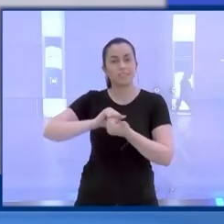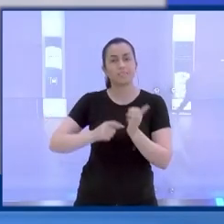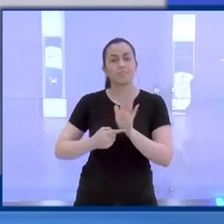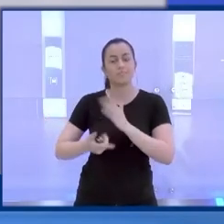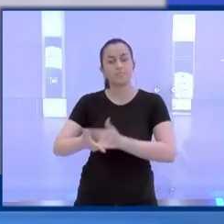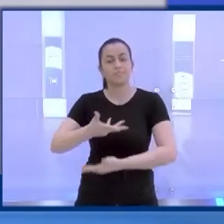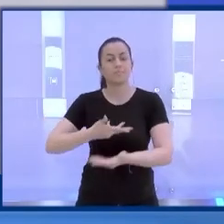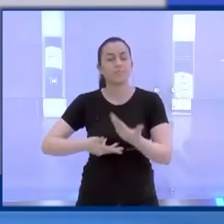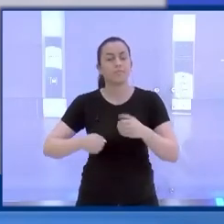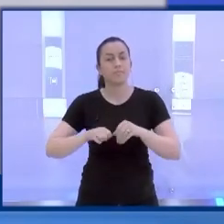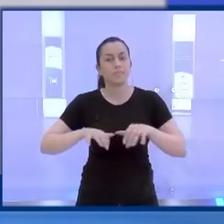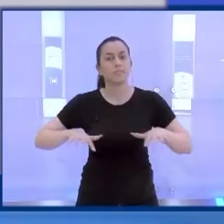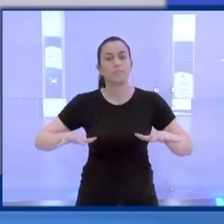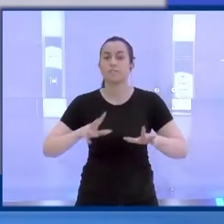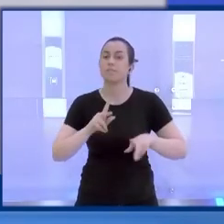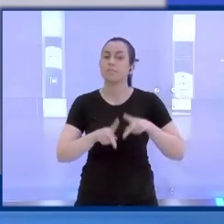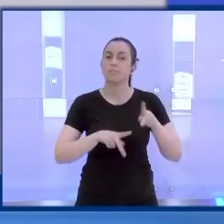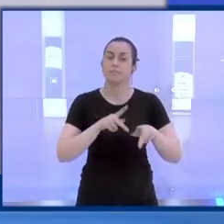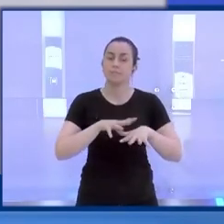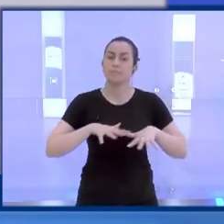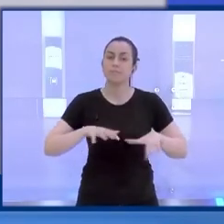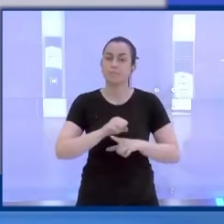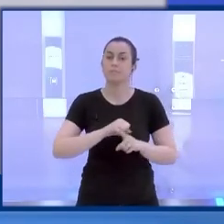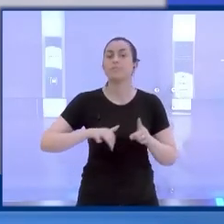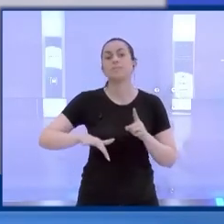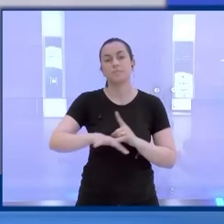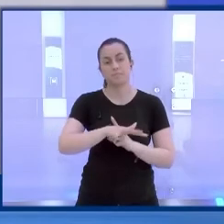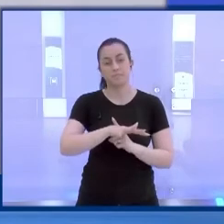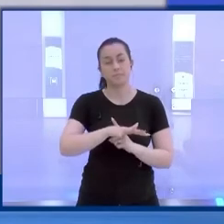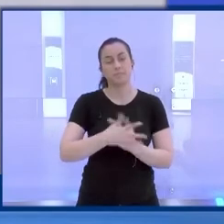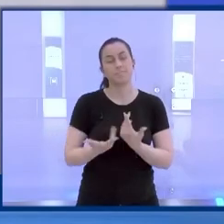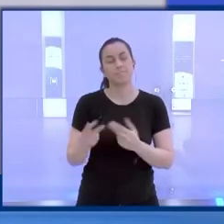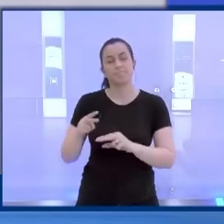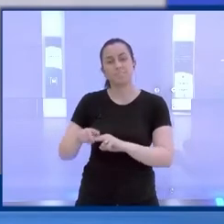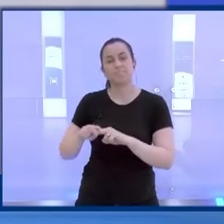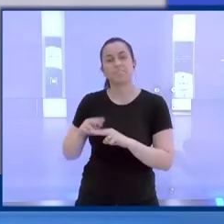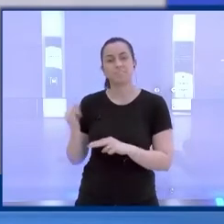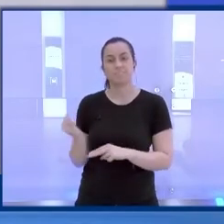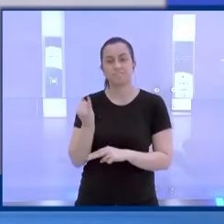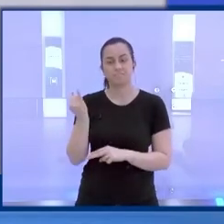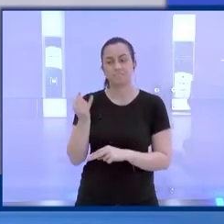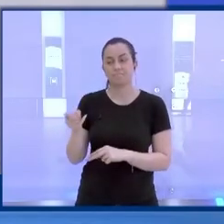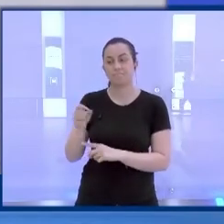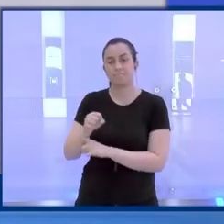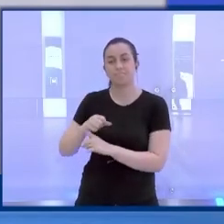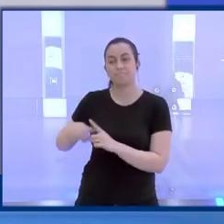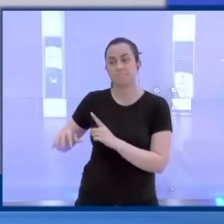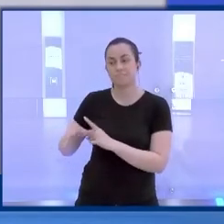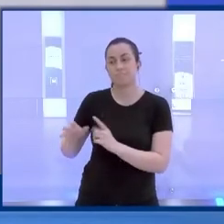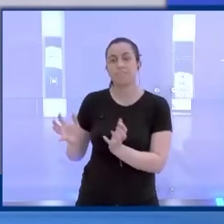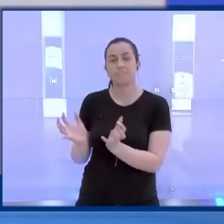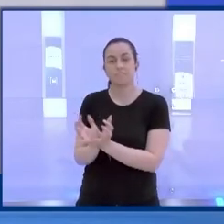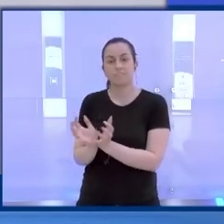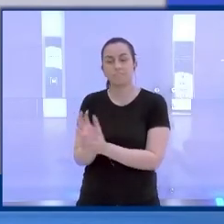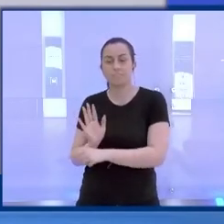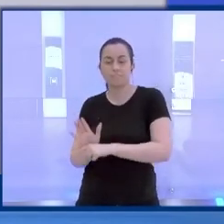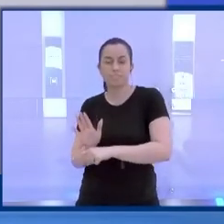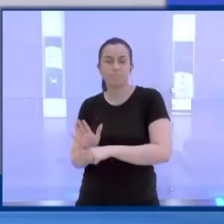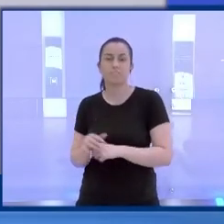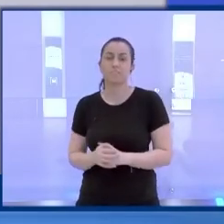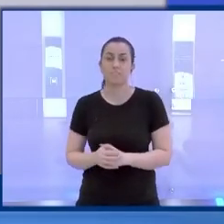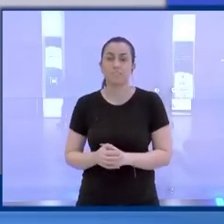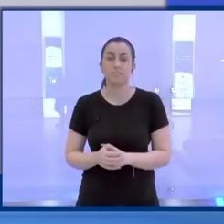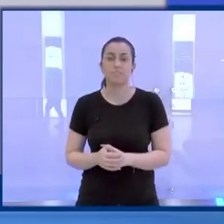população. E por isso que é importante o processo de privatização. Nós confiamos no setor privado e, de outro lado, quando uma